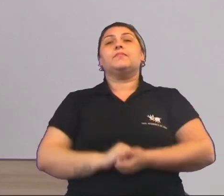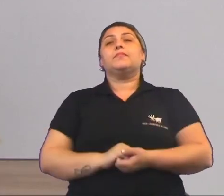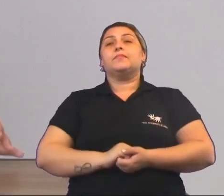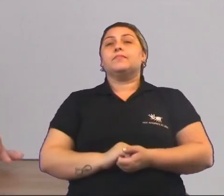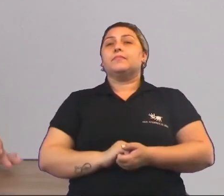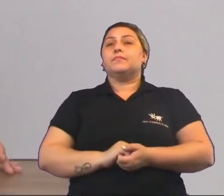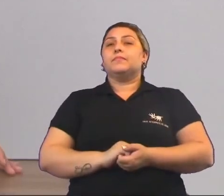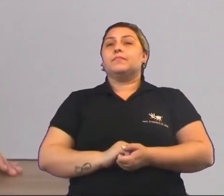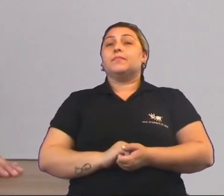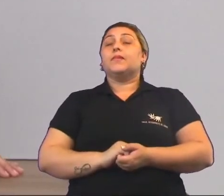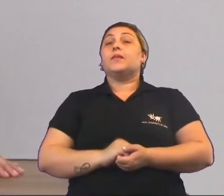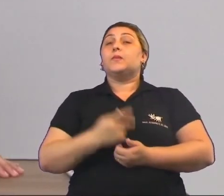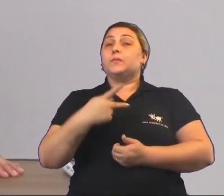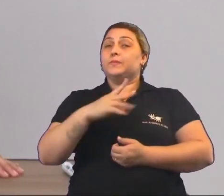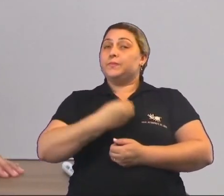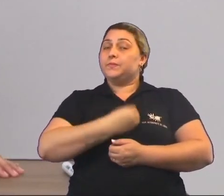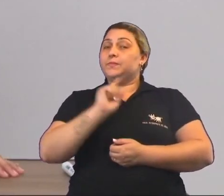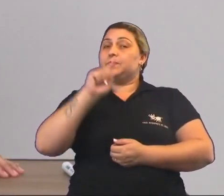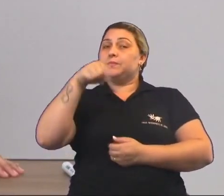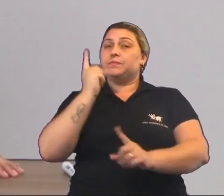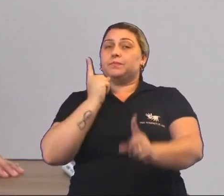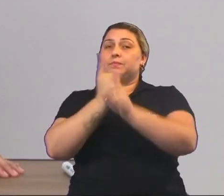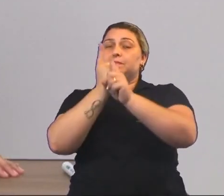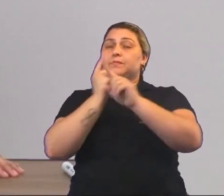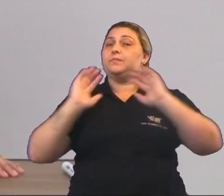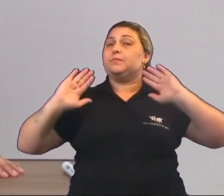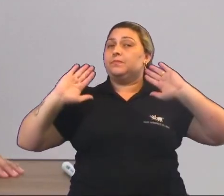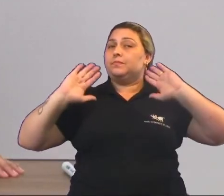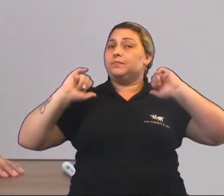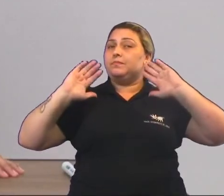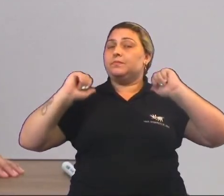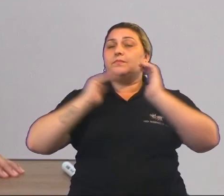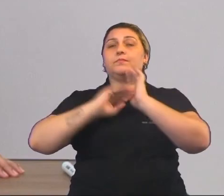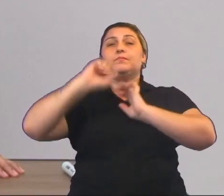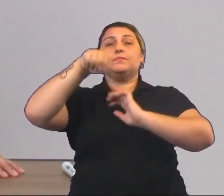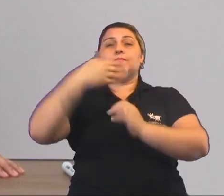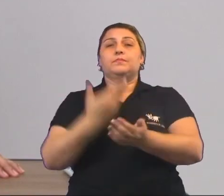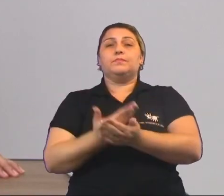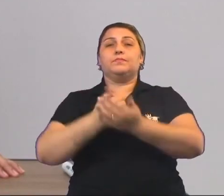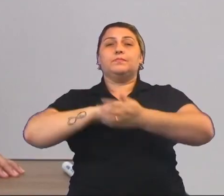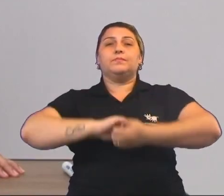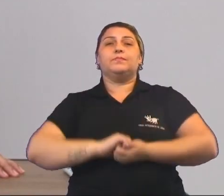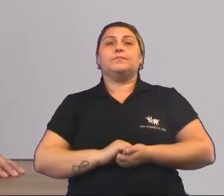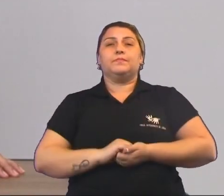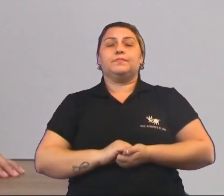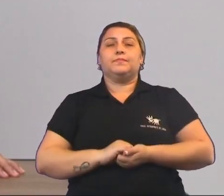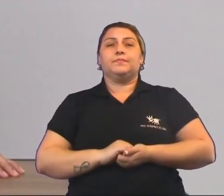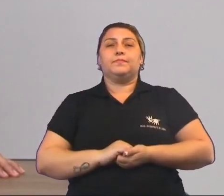plataforma Eduque. Então, eu conto com vocês no nosso próximo encontro. Tchau, tchau e até mais!